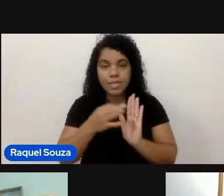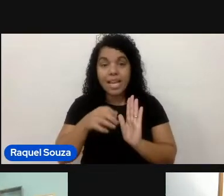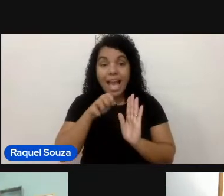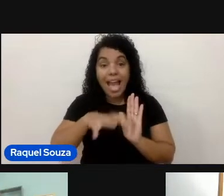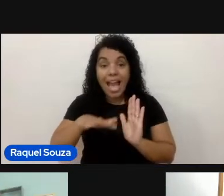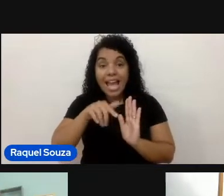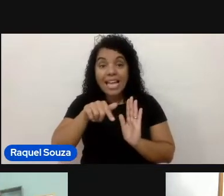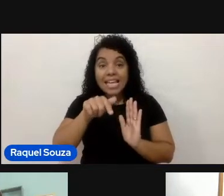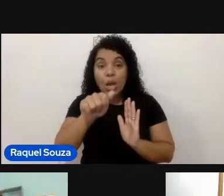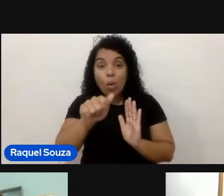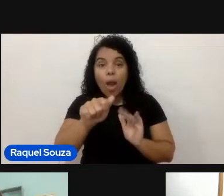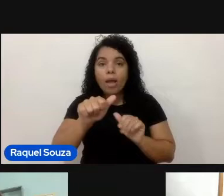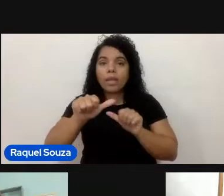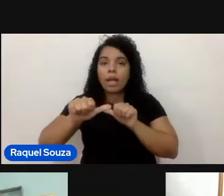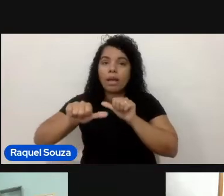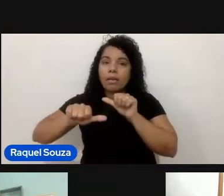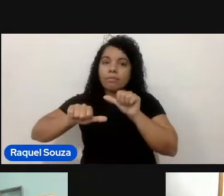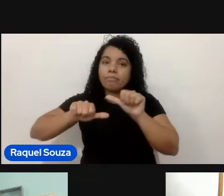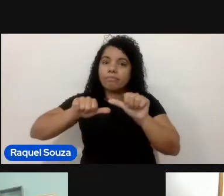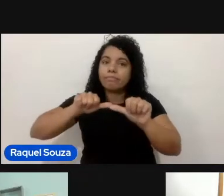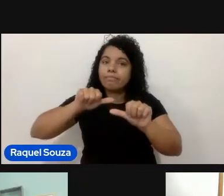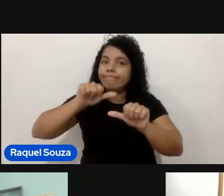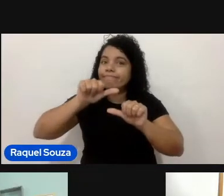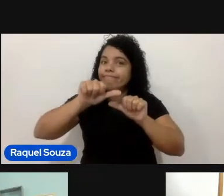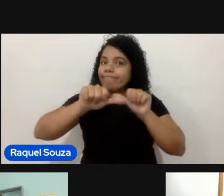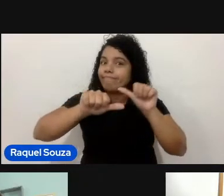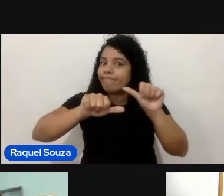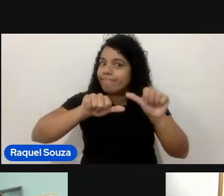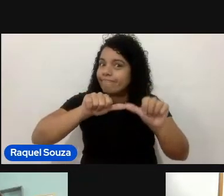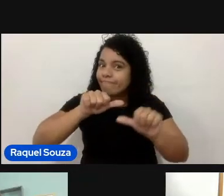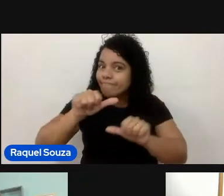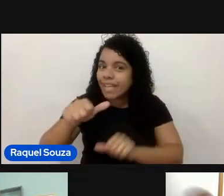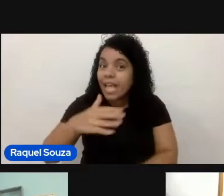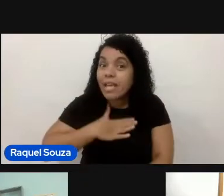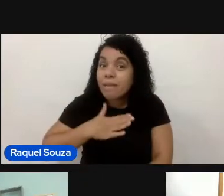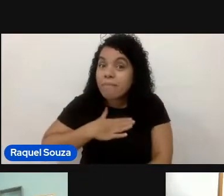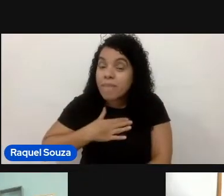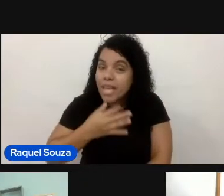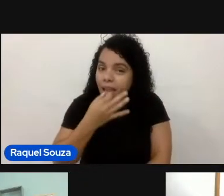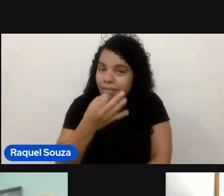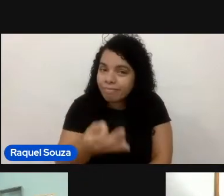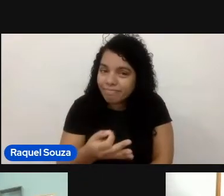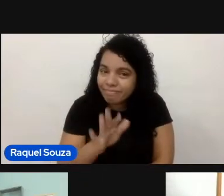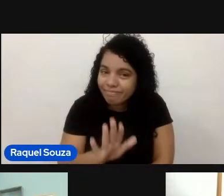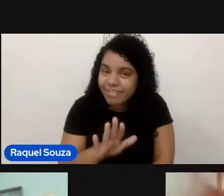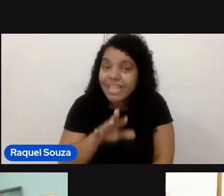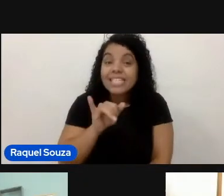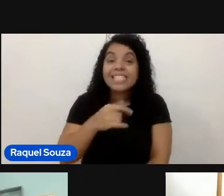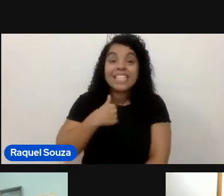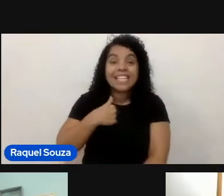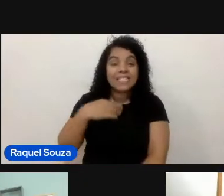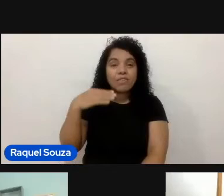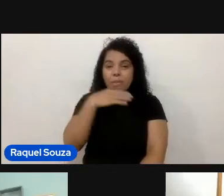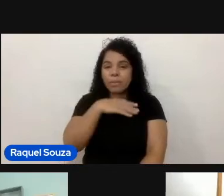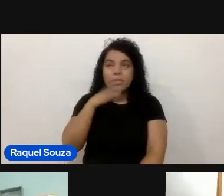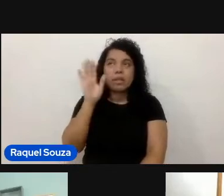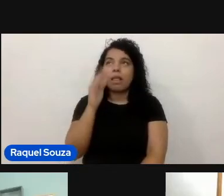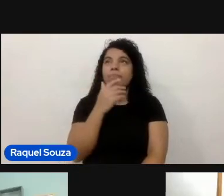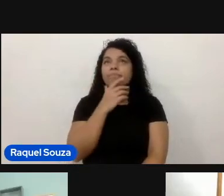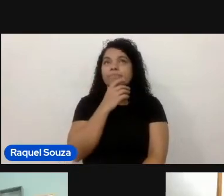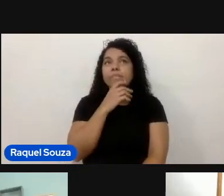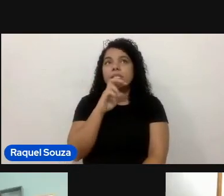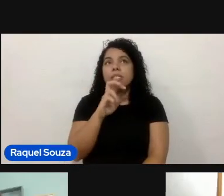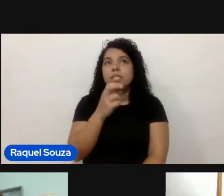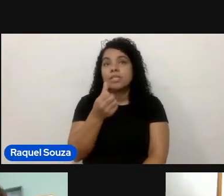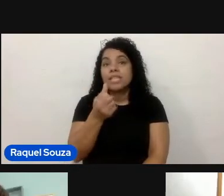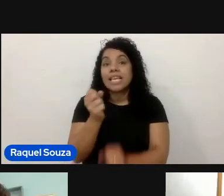forte mutação. Tá? Isso é minha percepção, tá bom? Se a gente for perceber, sei lá, 5, 6 anos